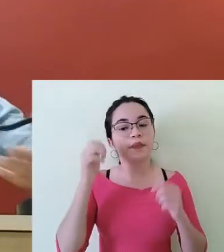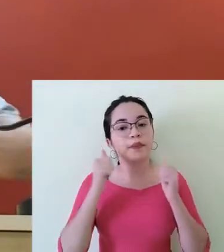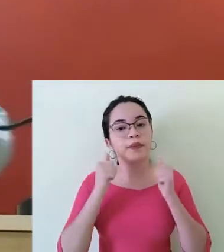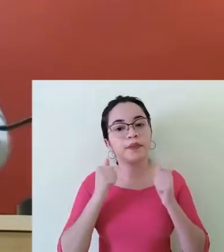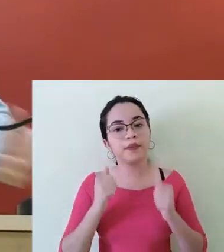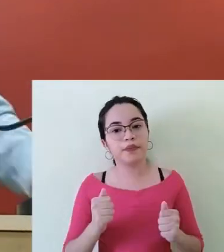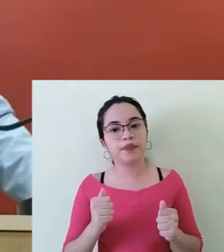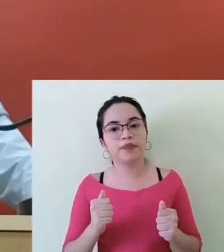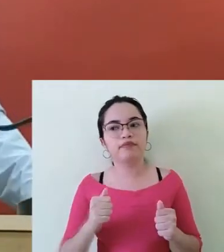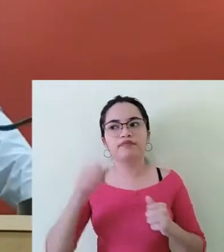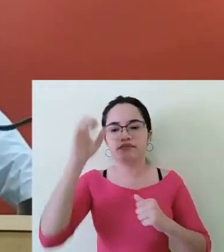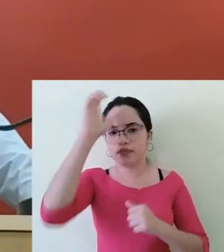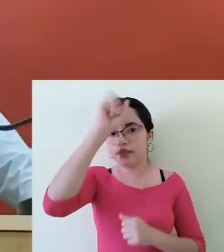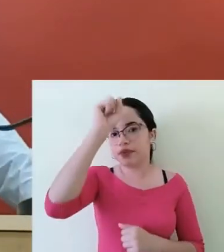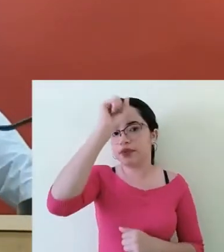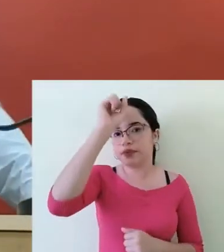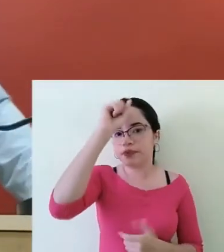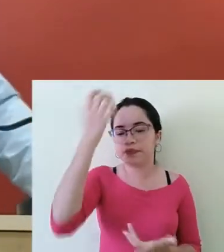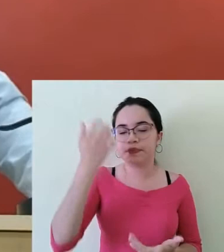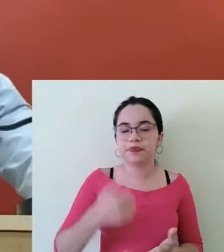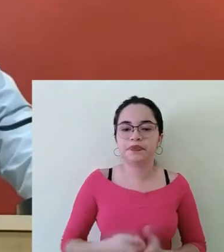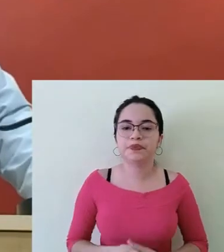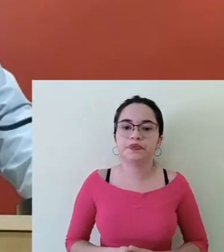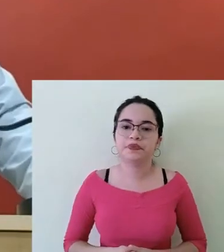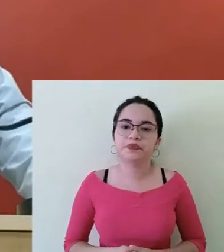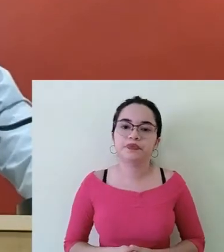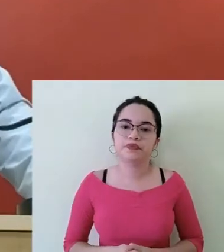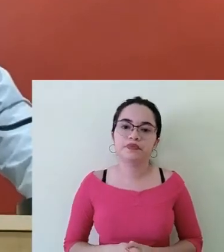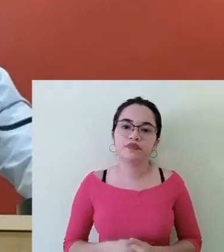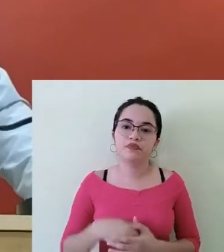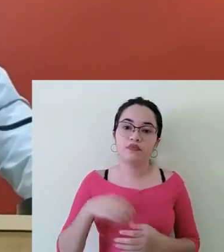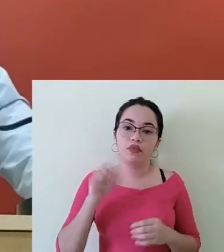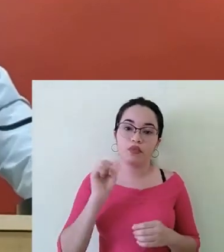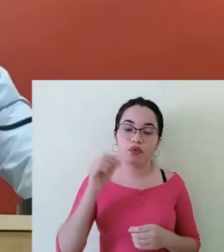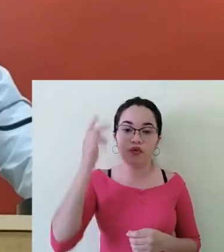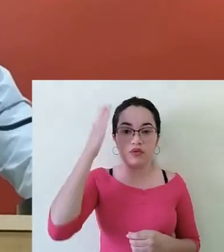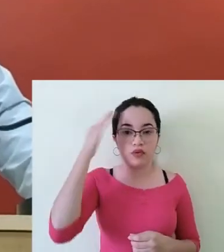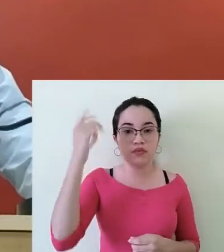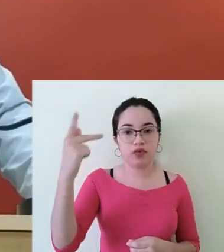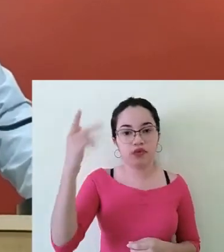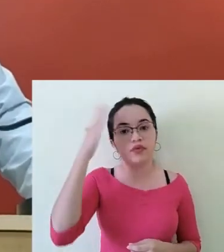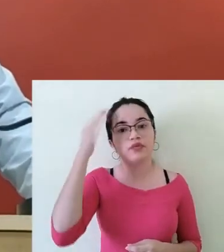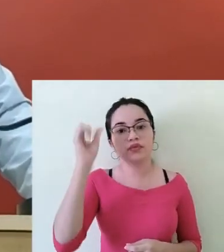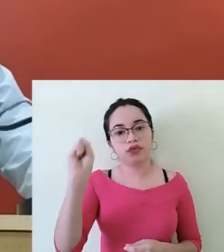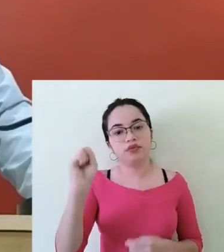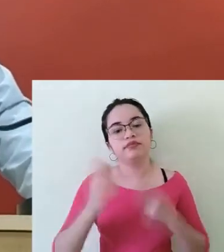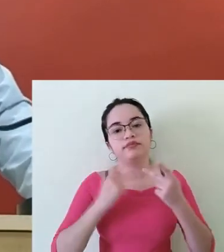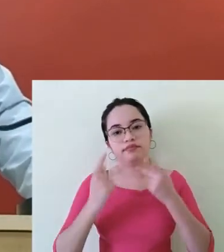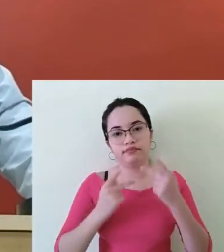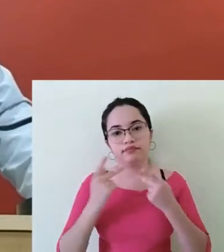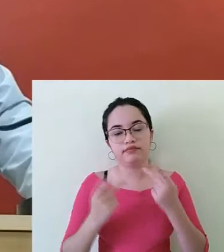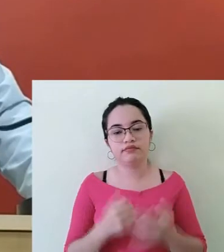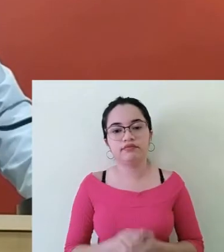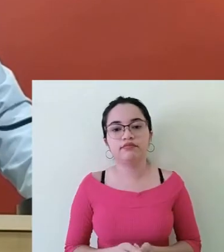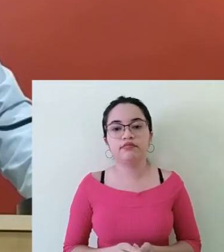poder tirar lições a respeito do que o livro de Provérbios e Salomão está falando